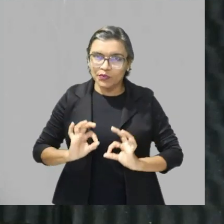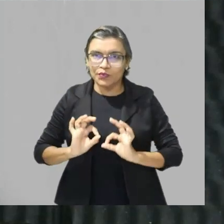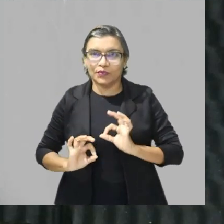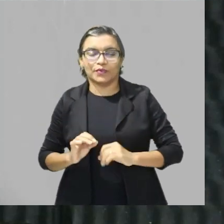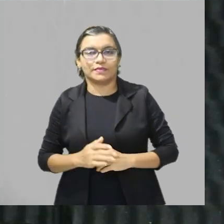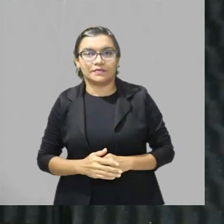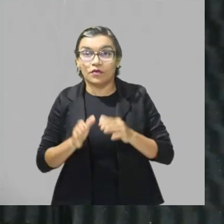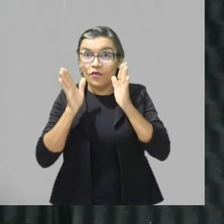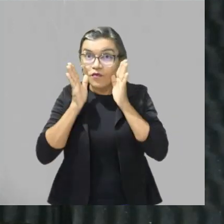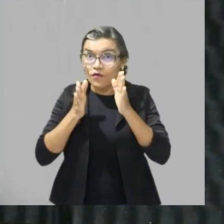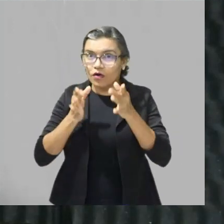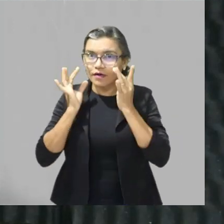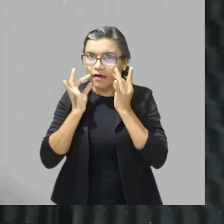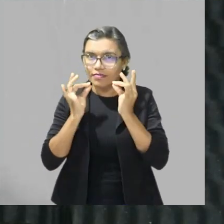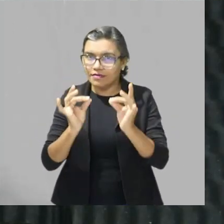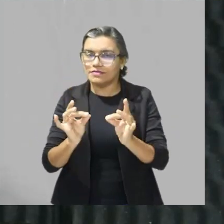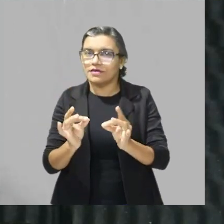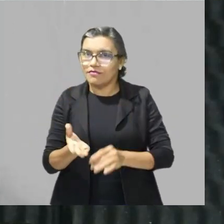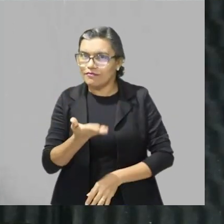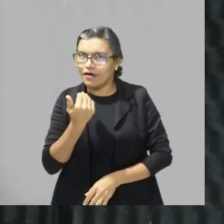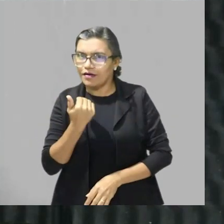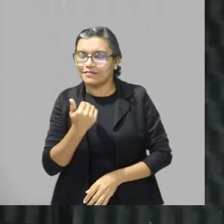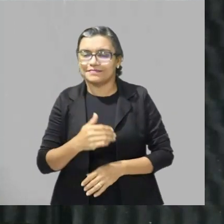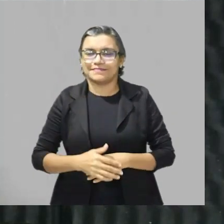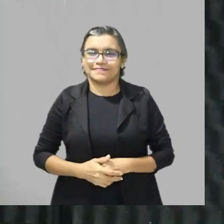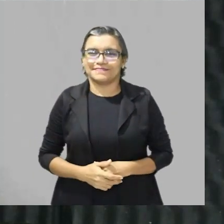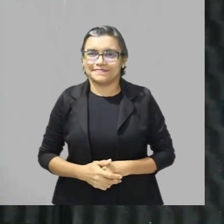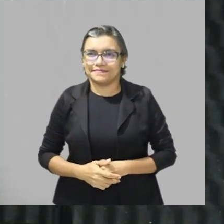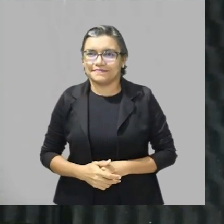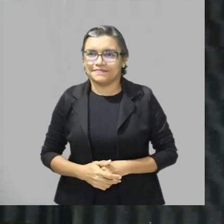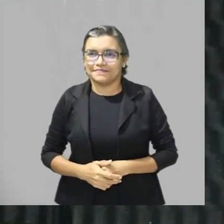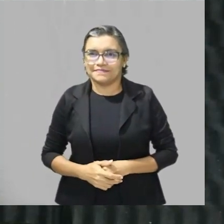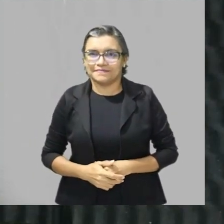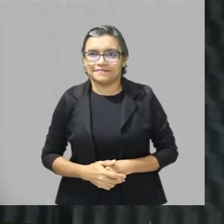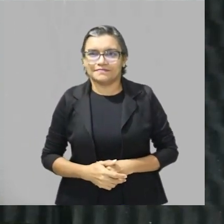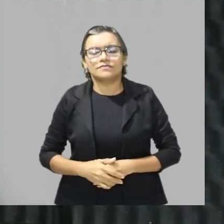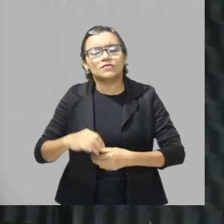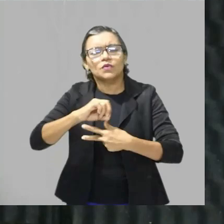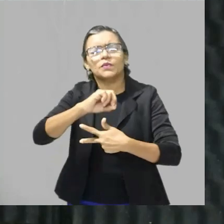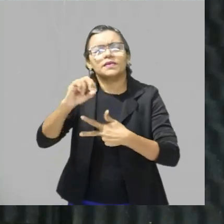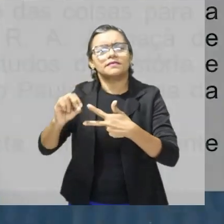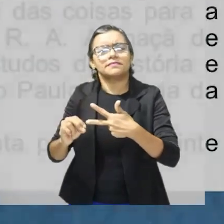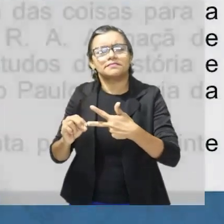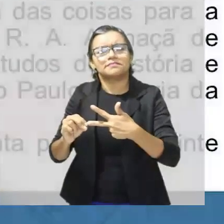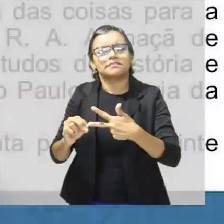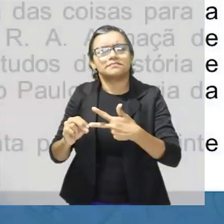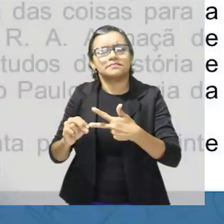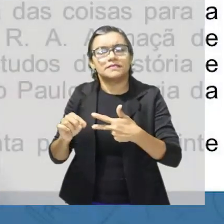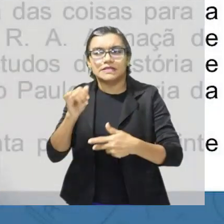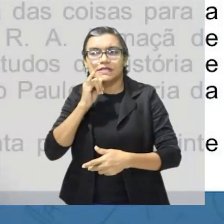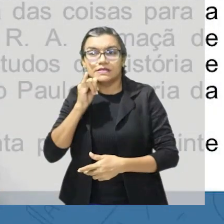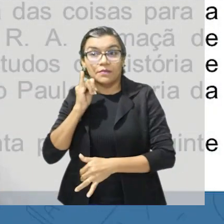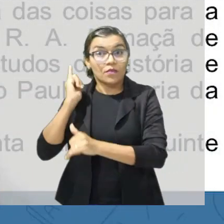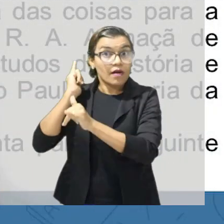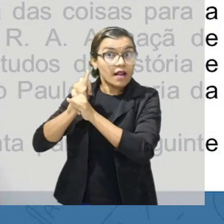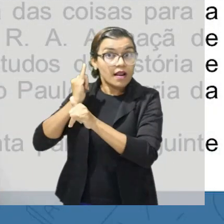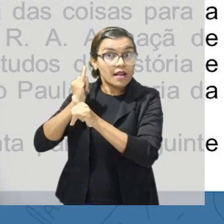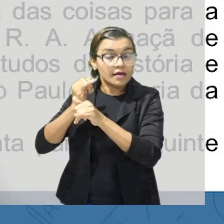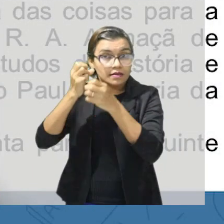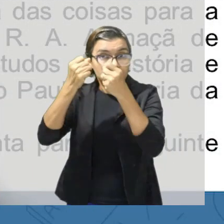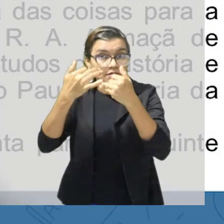não perde o foco vamos embora vamos embora não me deixa sozinho o Enem a lenda diz que